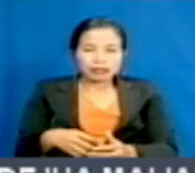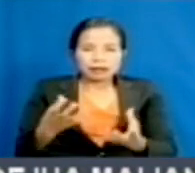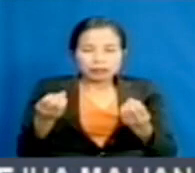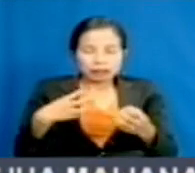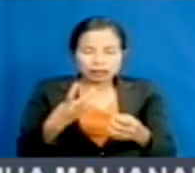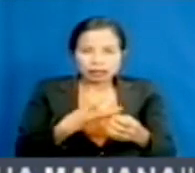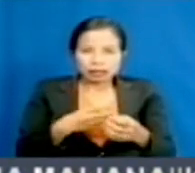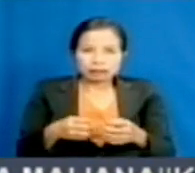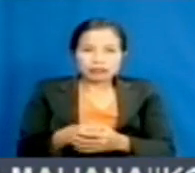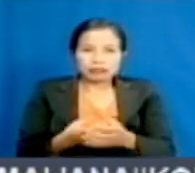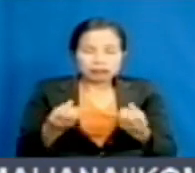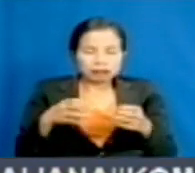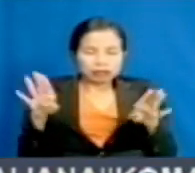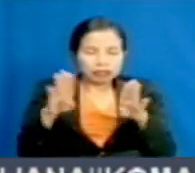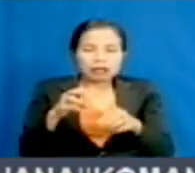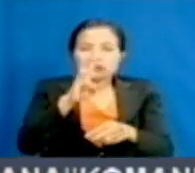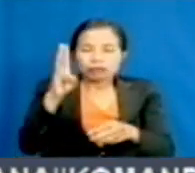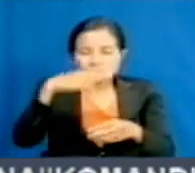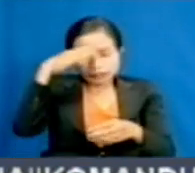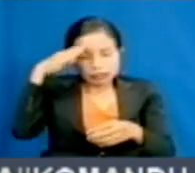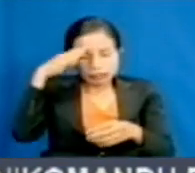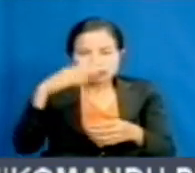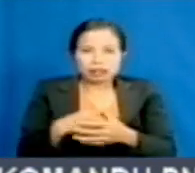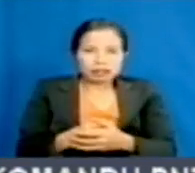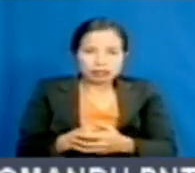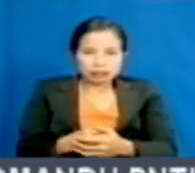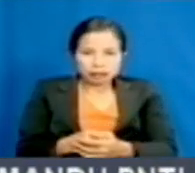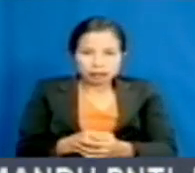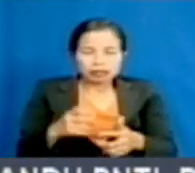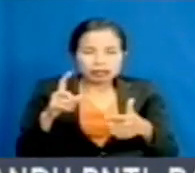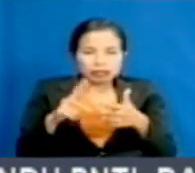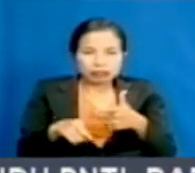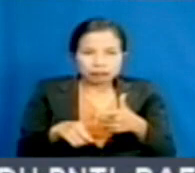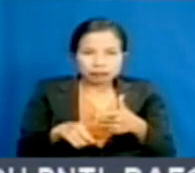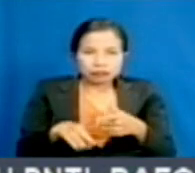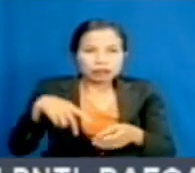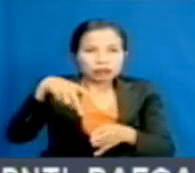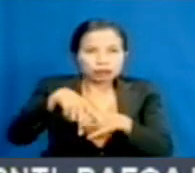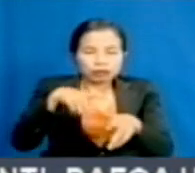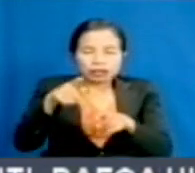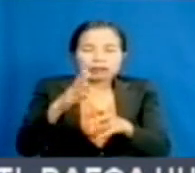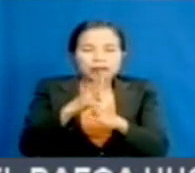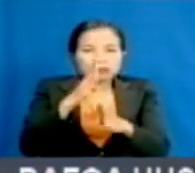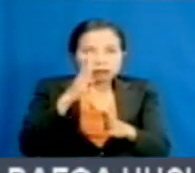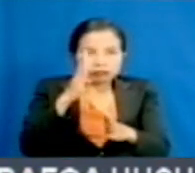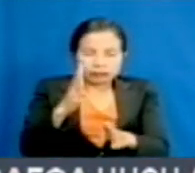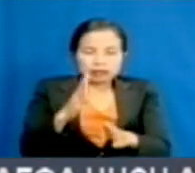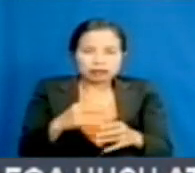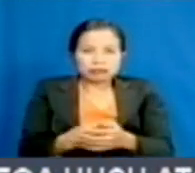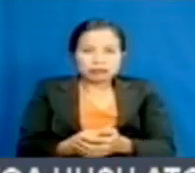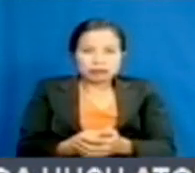makbe la reving tena mas balun se reving la. Depois babe buka penumpang bis mas berebe meeting lu fala